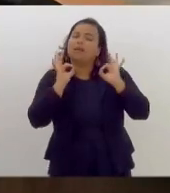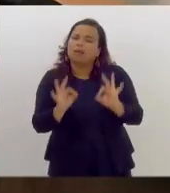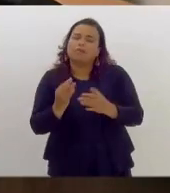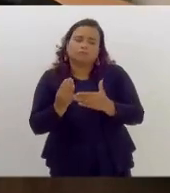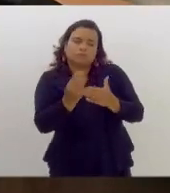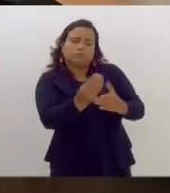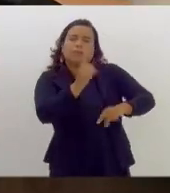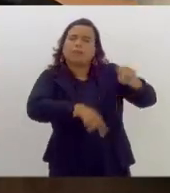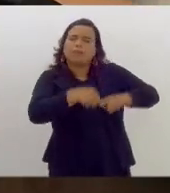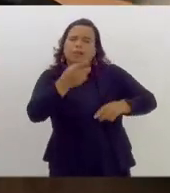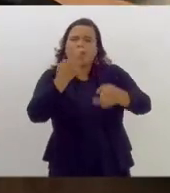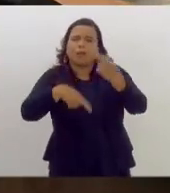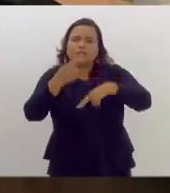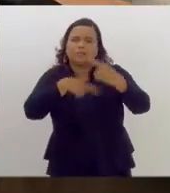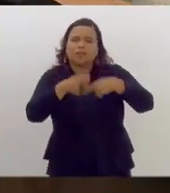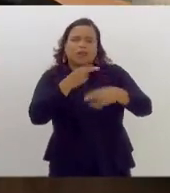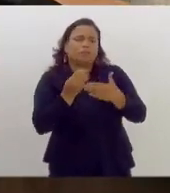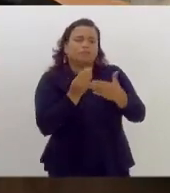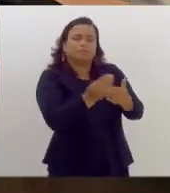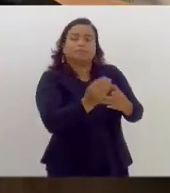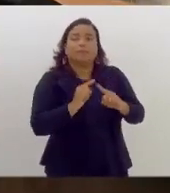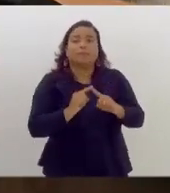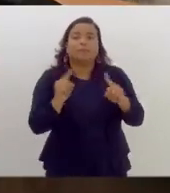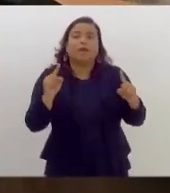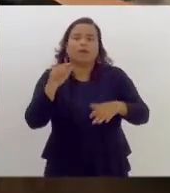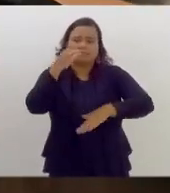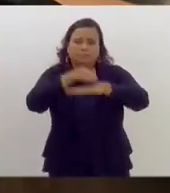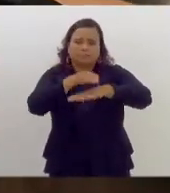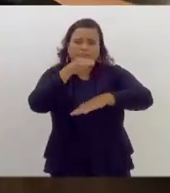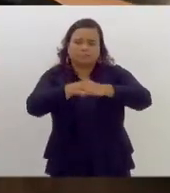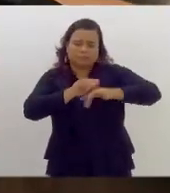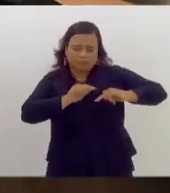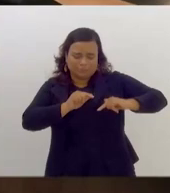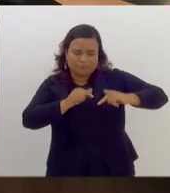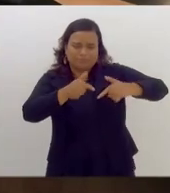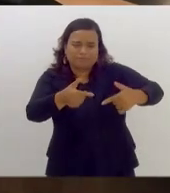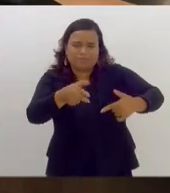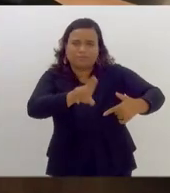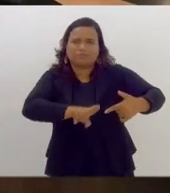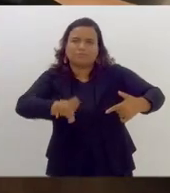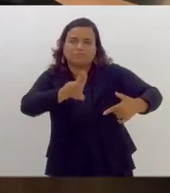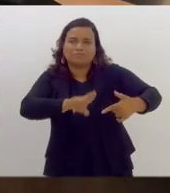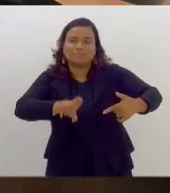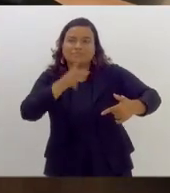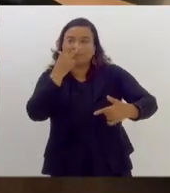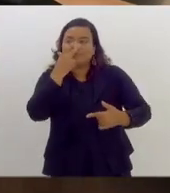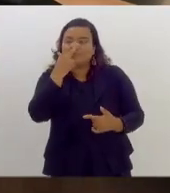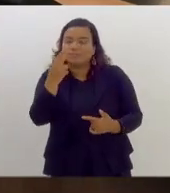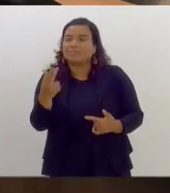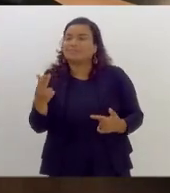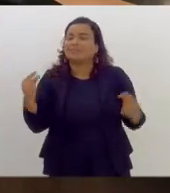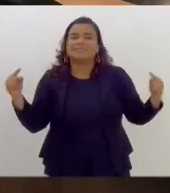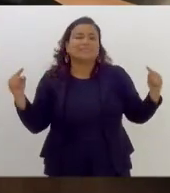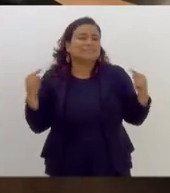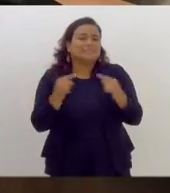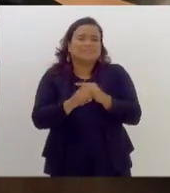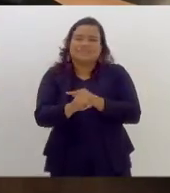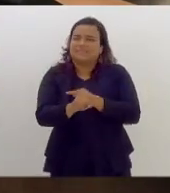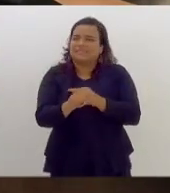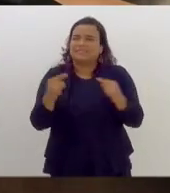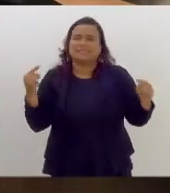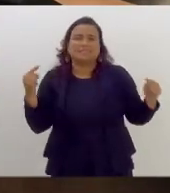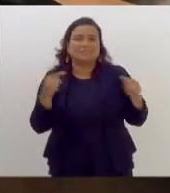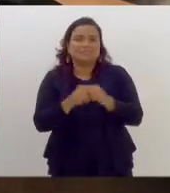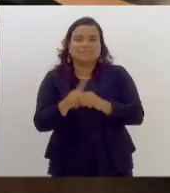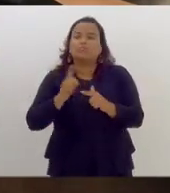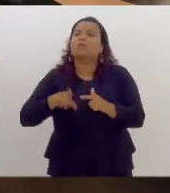o material reciclável. Mas um instrumento utilizado, ele realmente não é adequado e tem problemas.